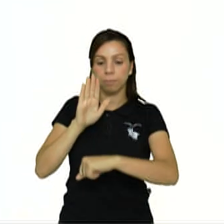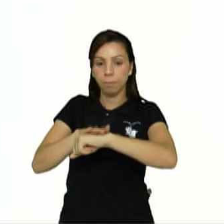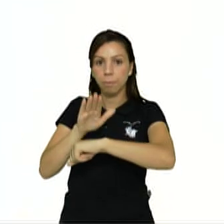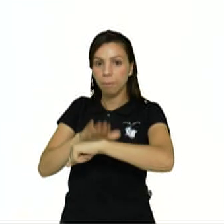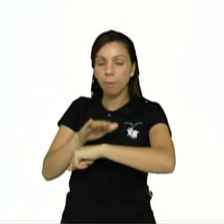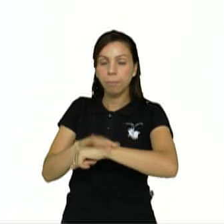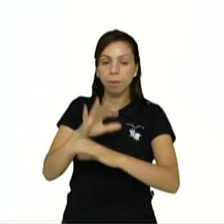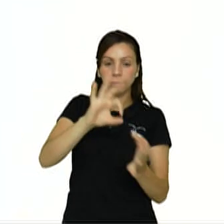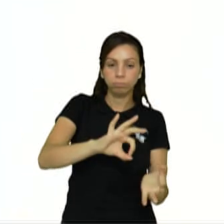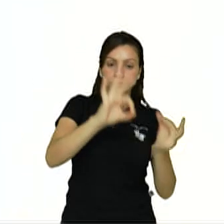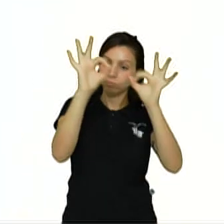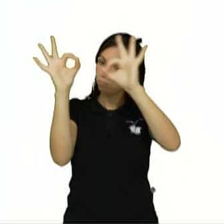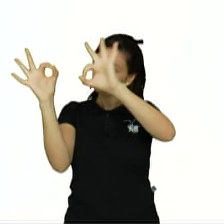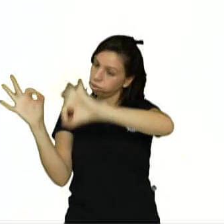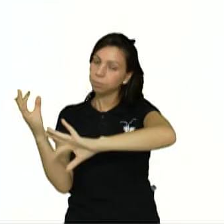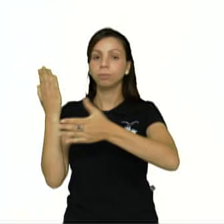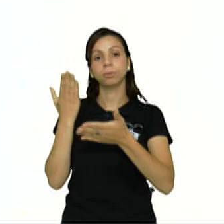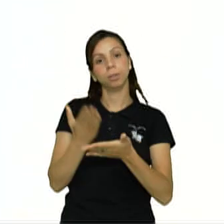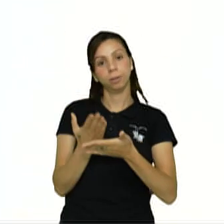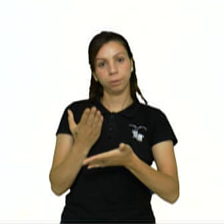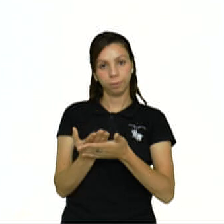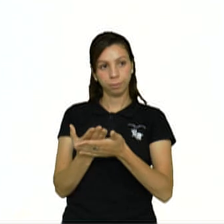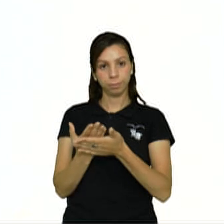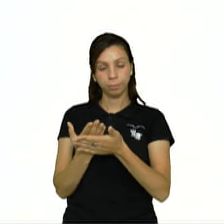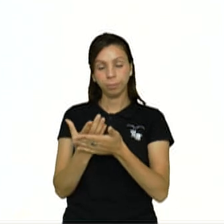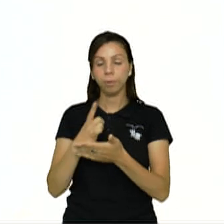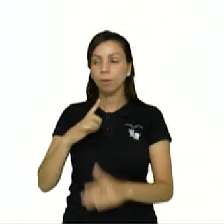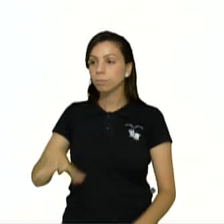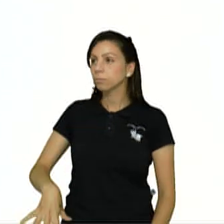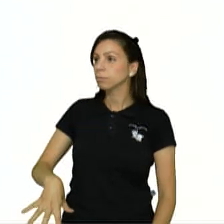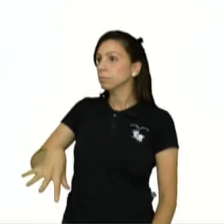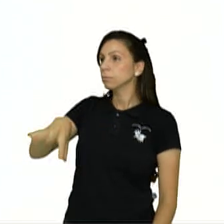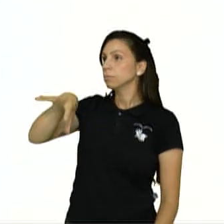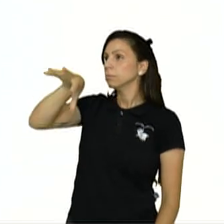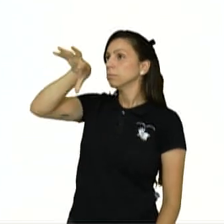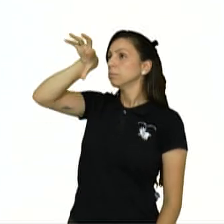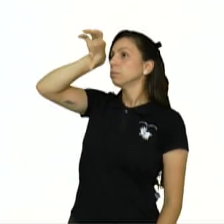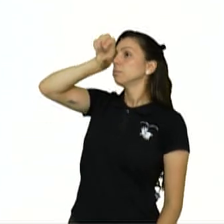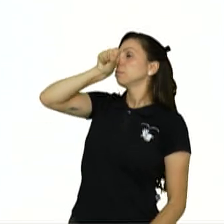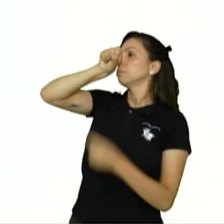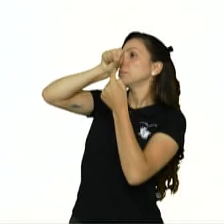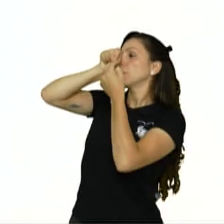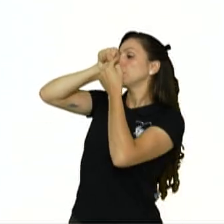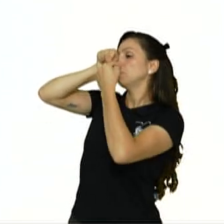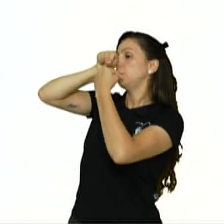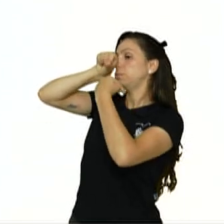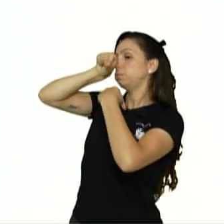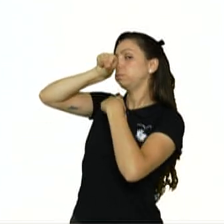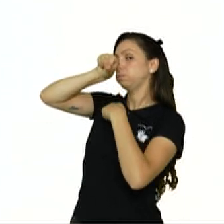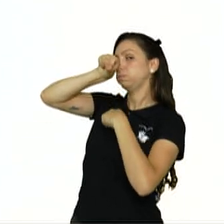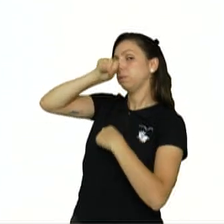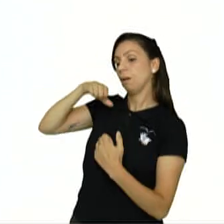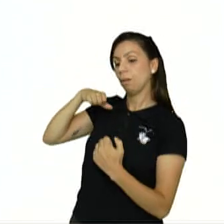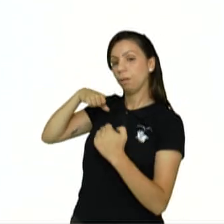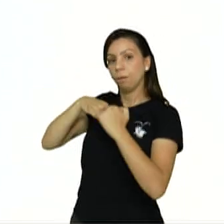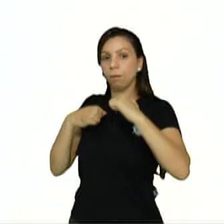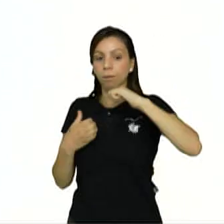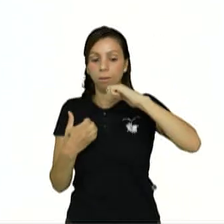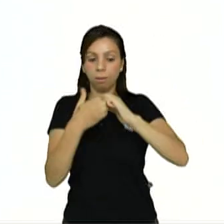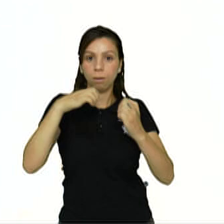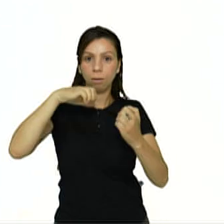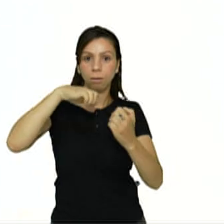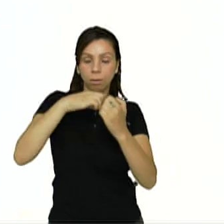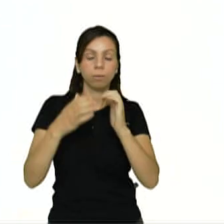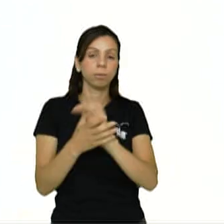está assistindo essa aula, pessoal, o ar que está entrando nos seus pulmões, eles entram colidindo um com o outro.